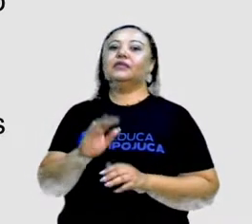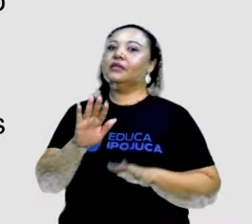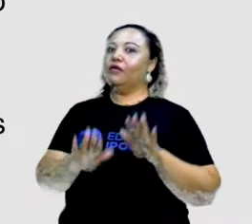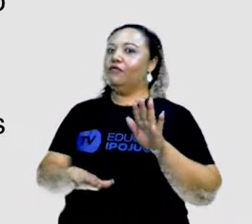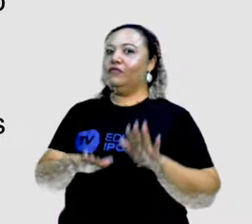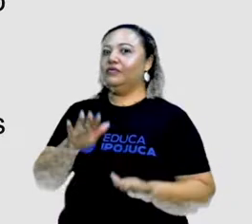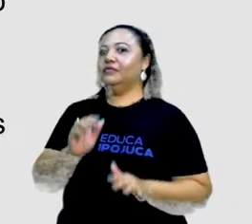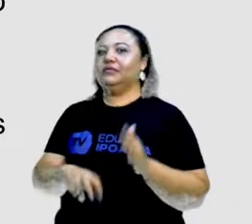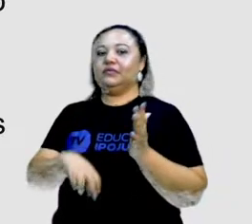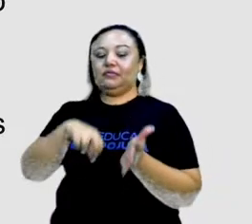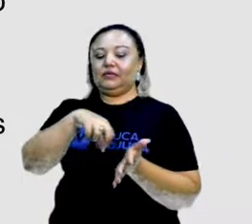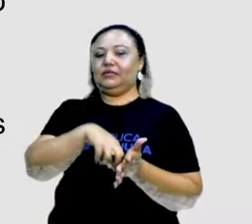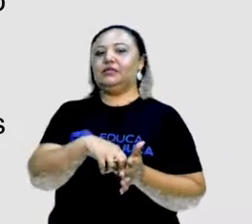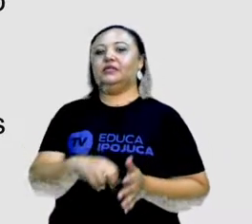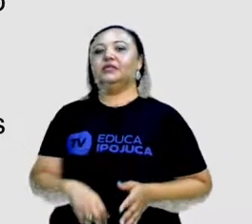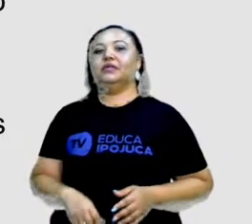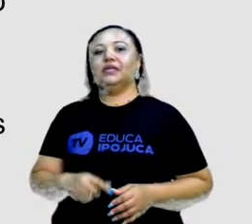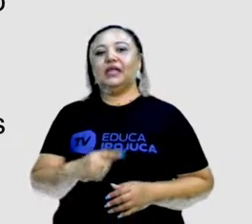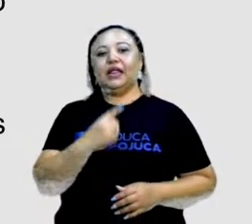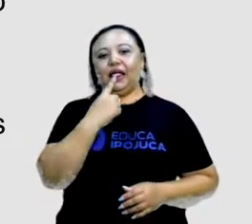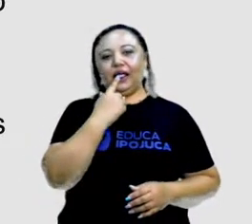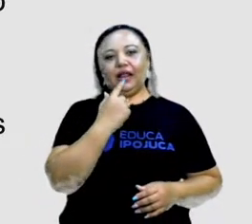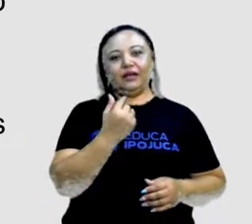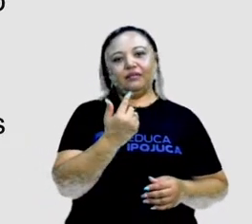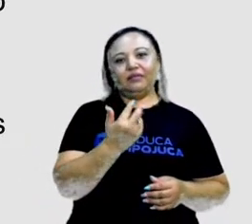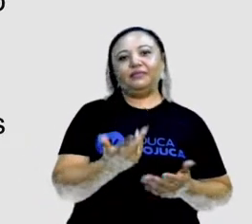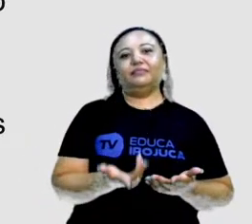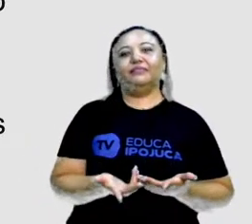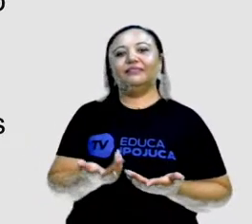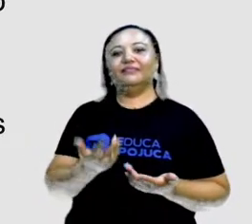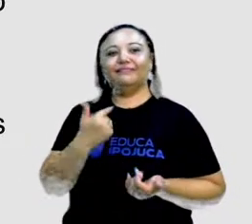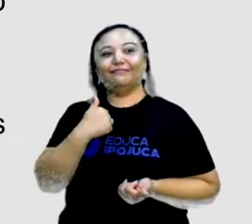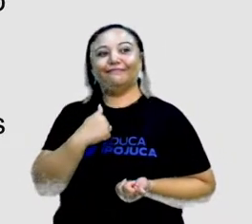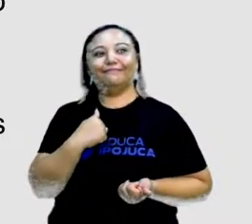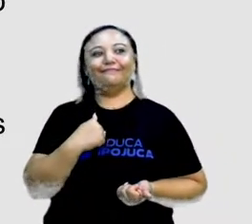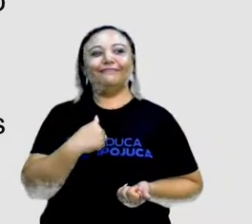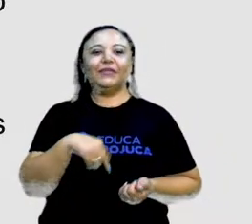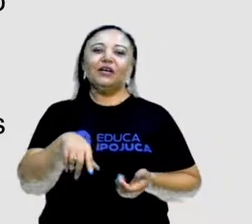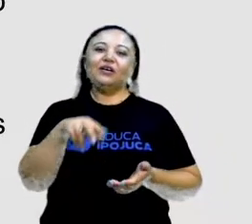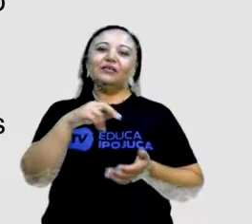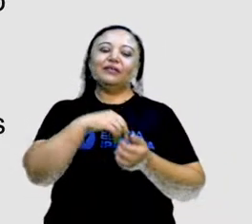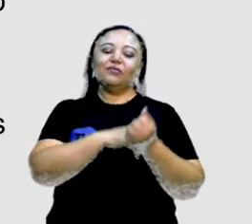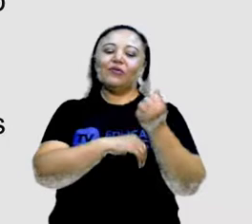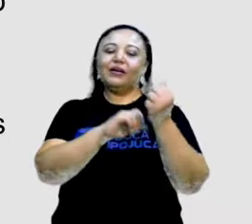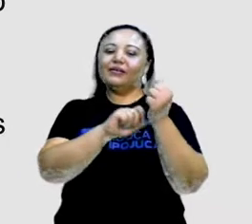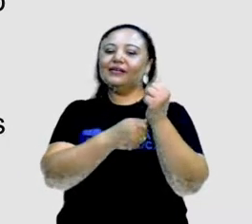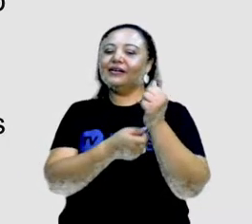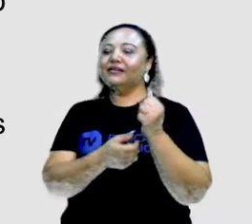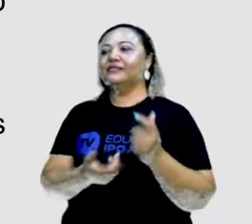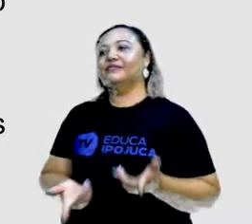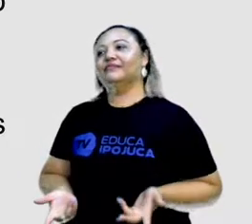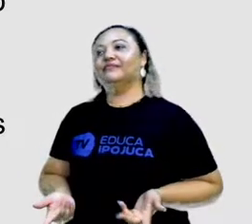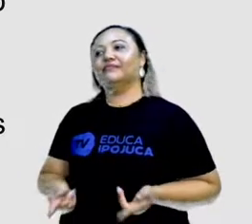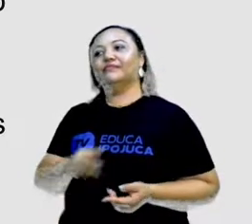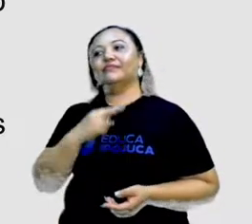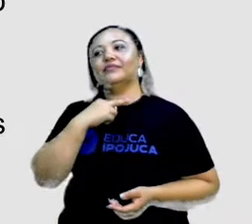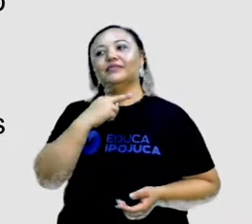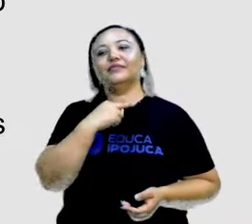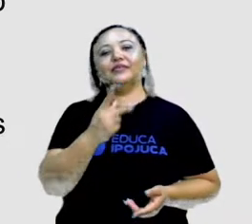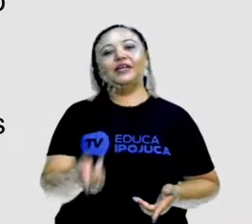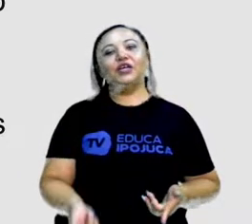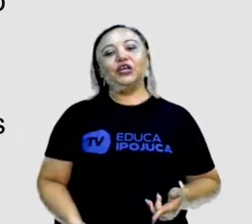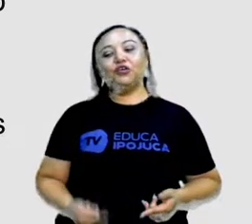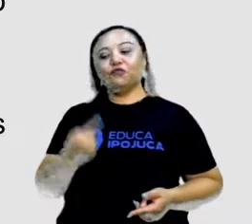ou até mais. A minha língua coçou. Um segredo daqueles não poderia ficar guardado. Na primeira oportunidade em que eu